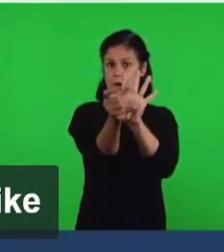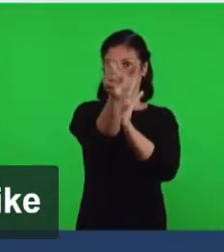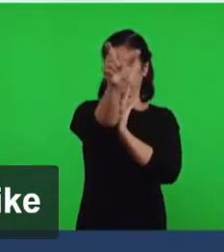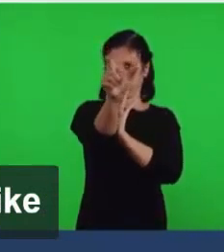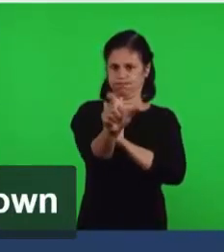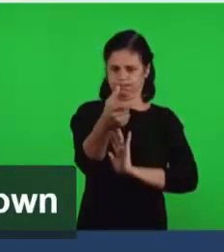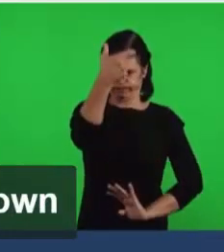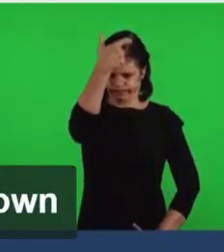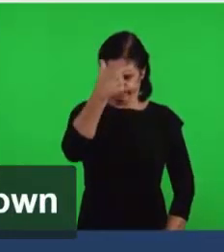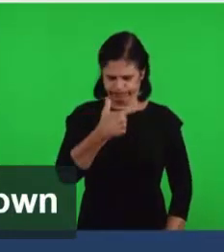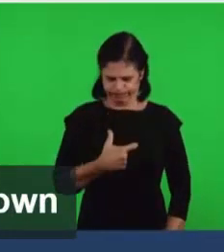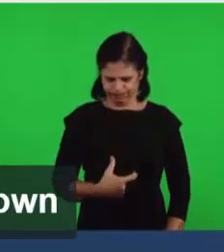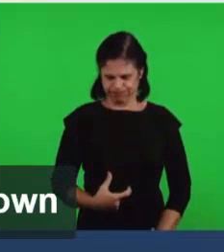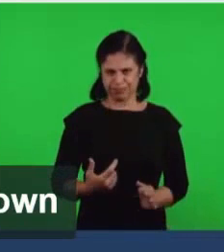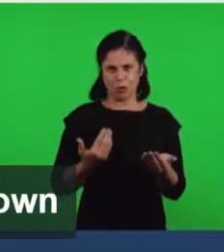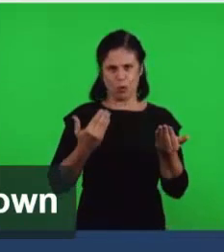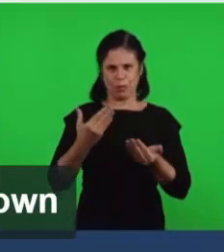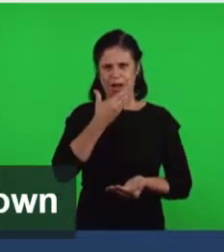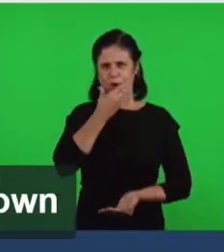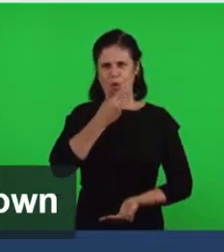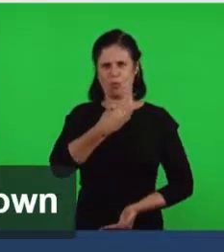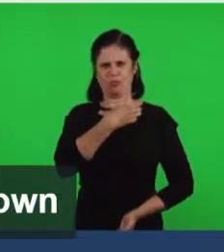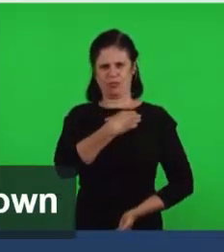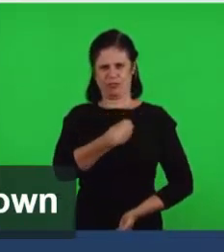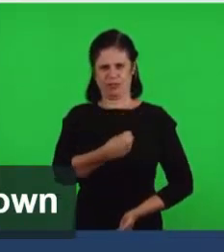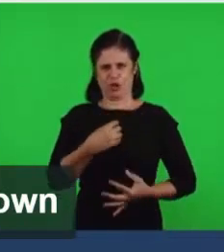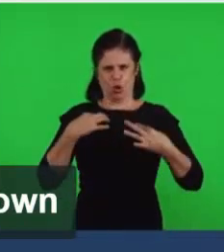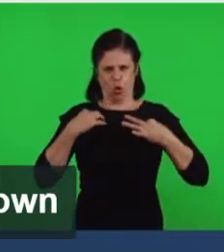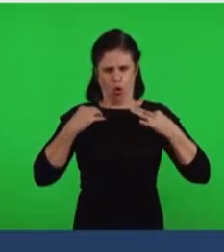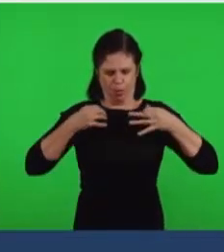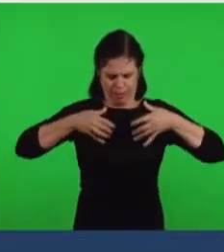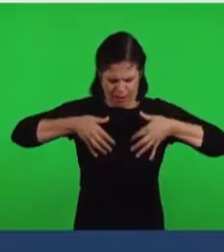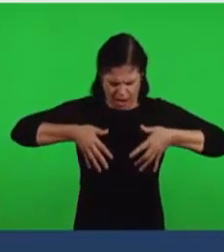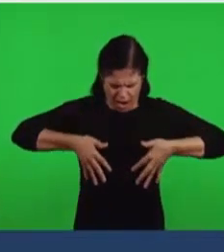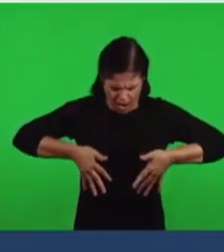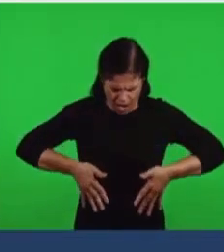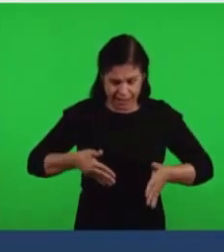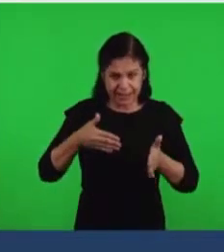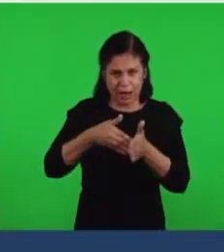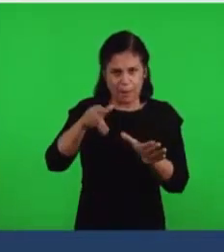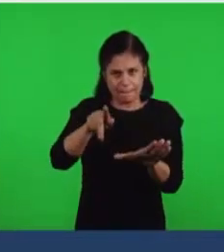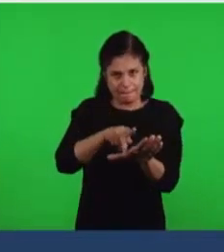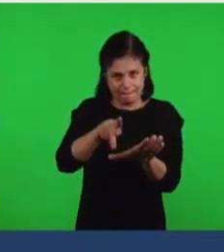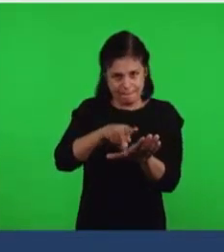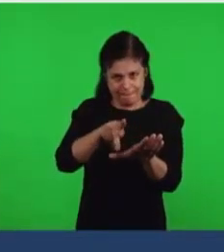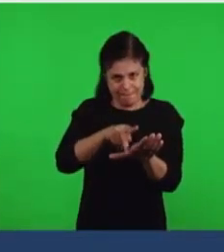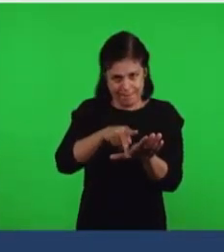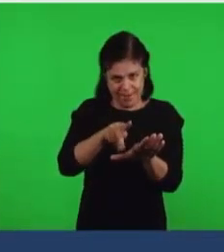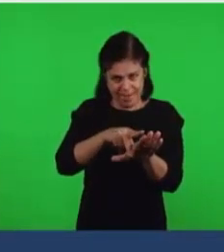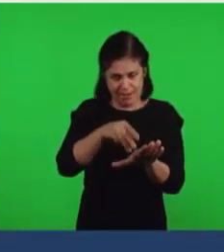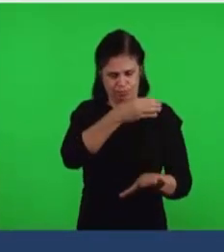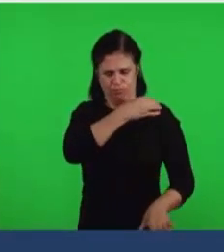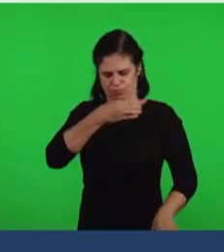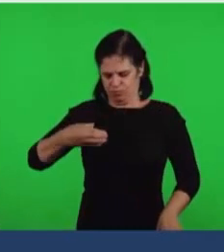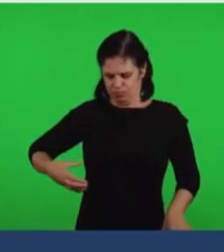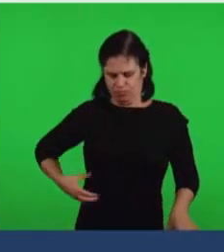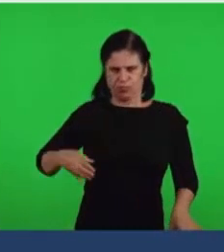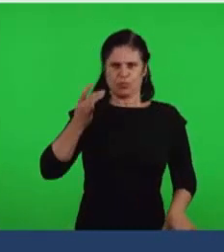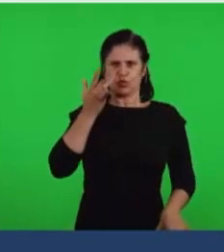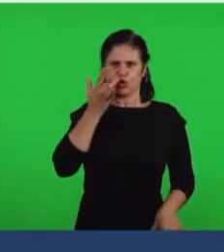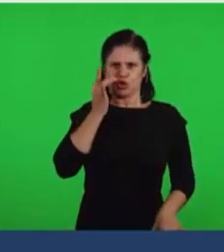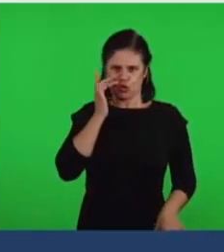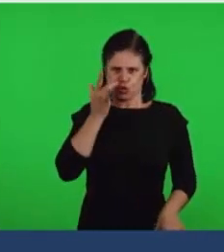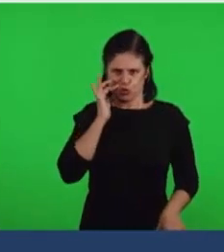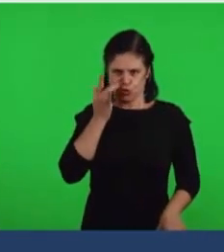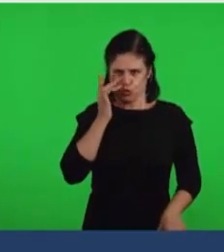semelhante ao filho do homem vestido até os pés de uma roupa comprida e cingido pelos peitos com